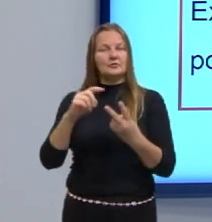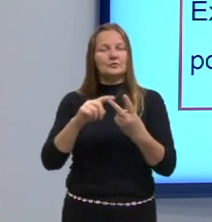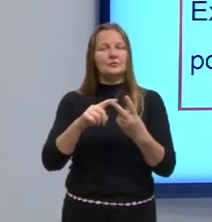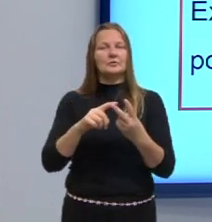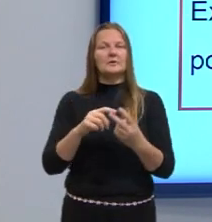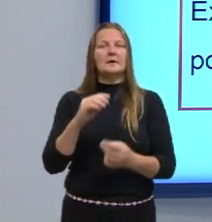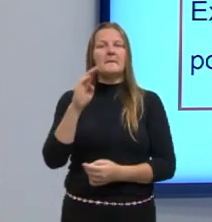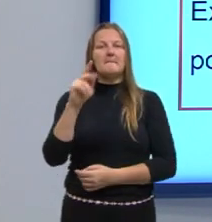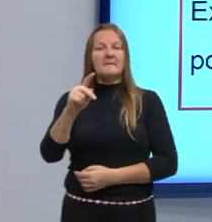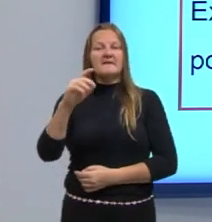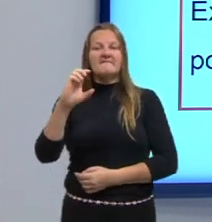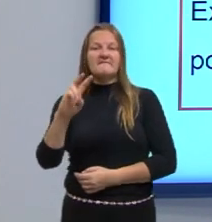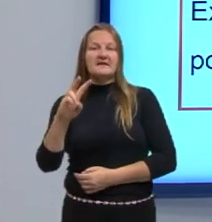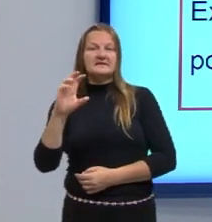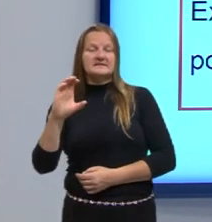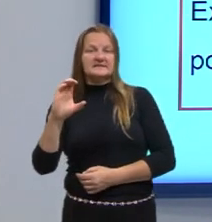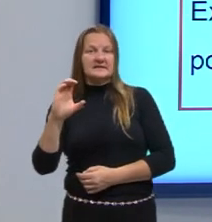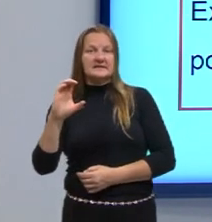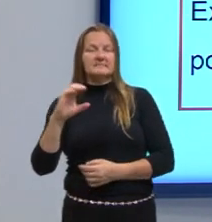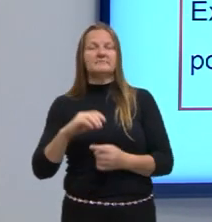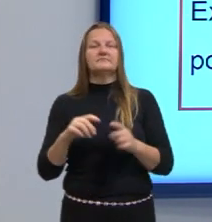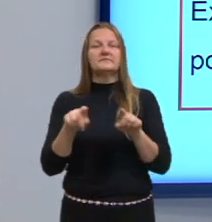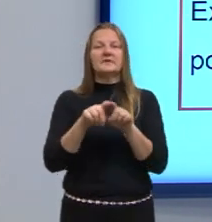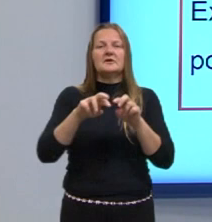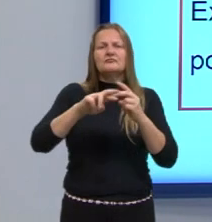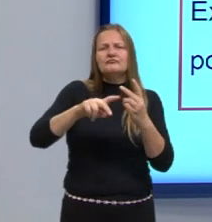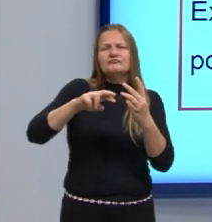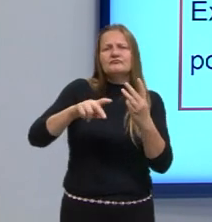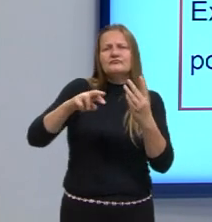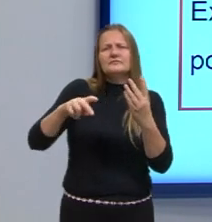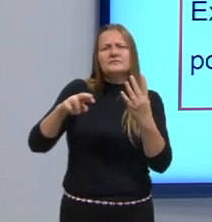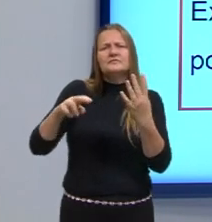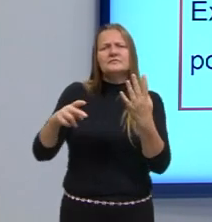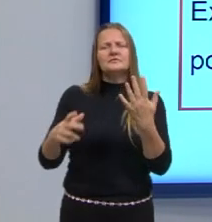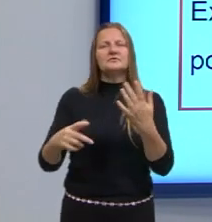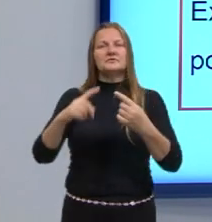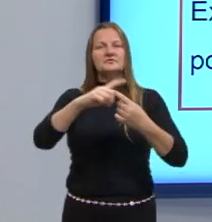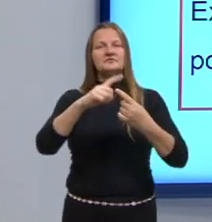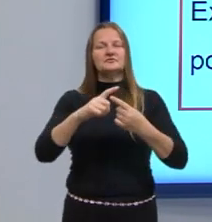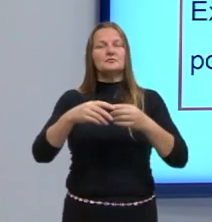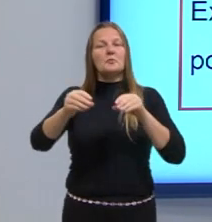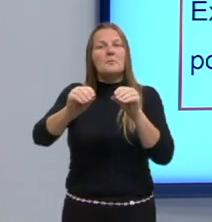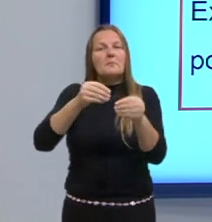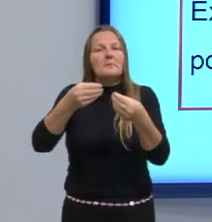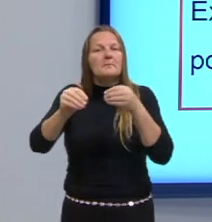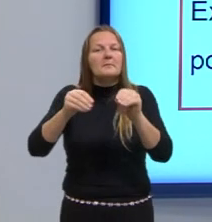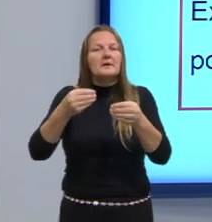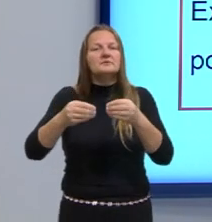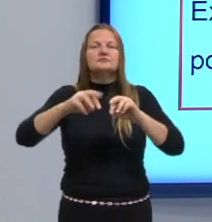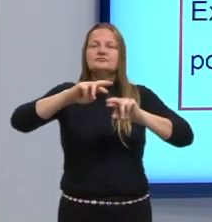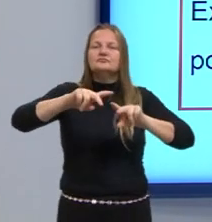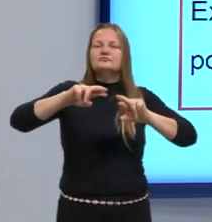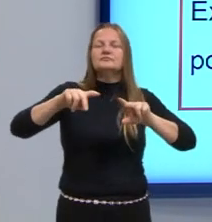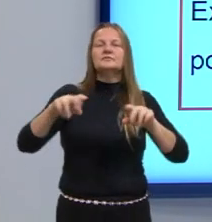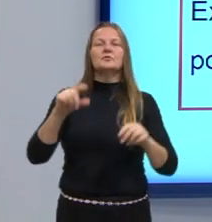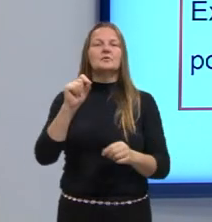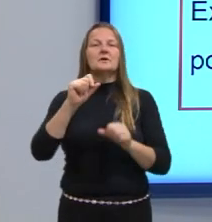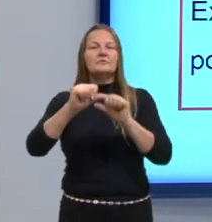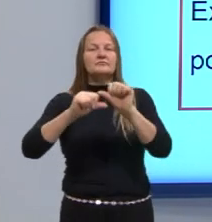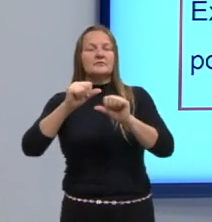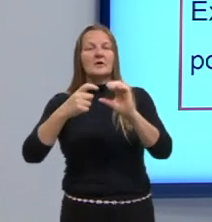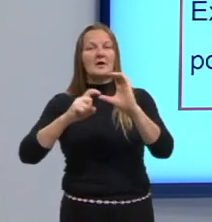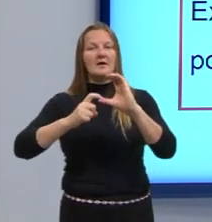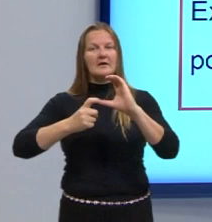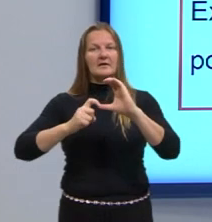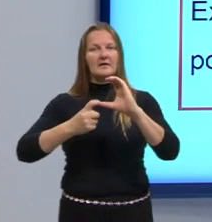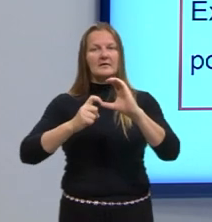PVC o polietileno o polipropileno que são tipos de plásticos diferentes o que que muda a cadeia